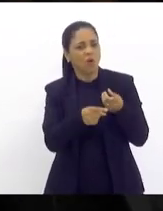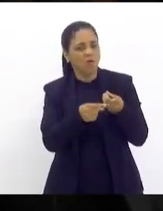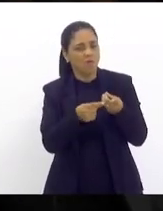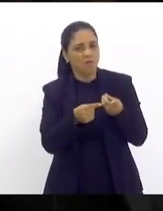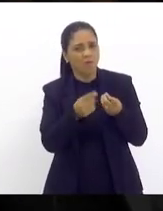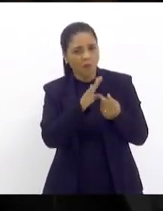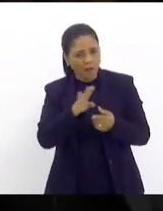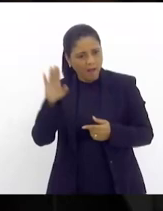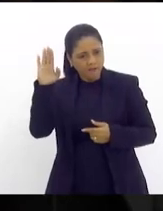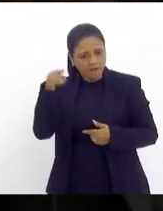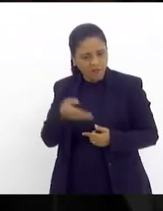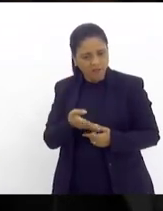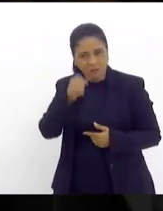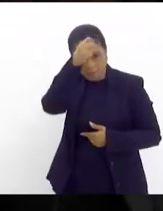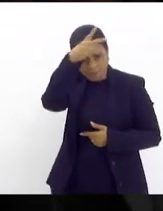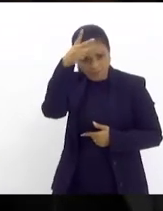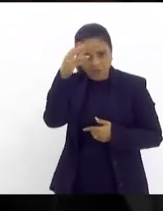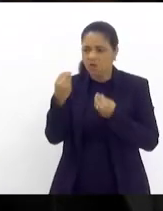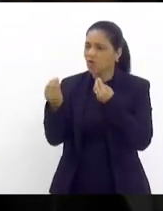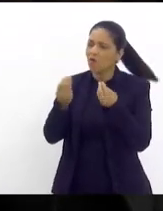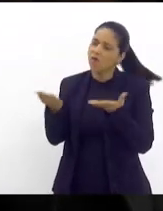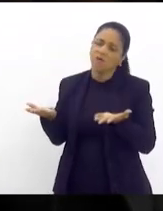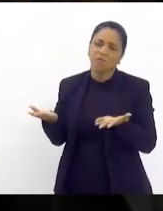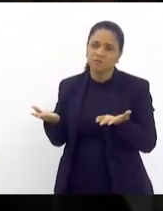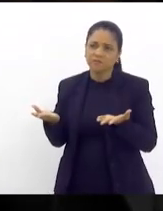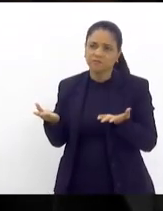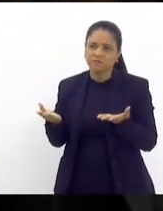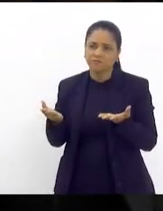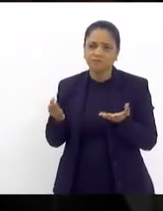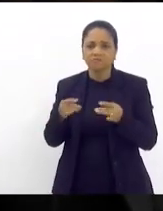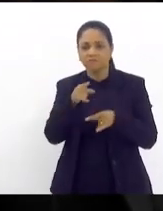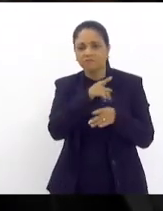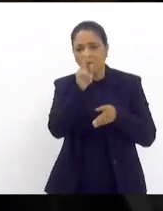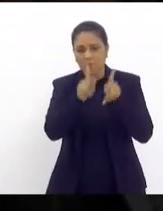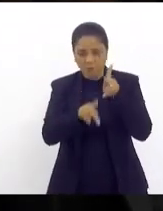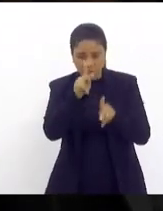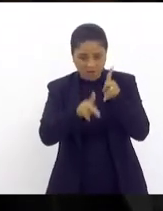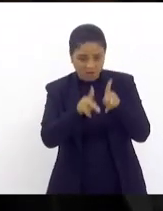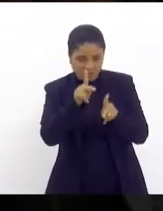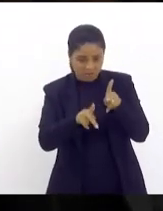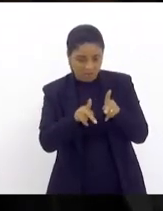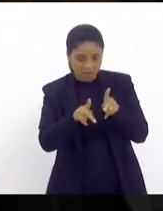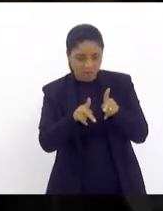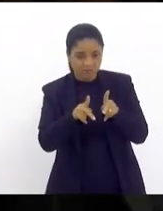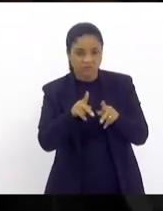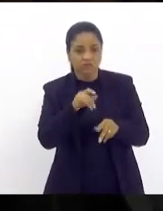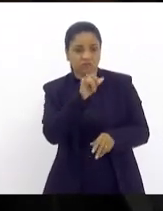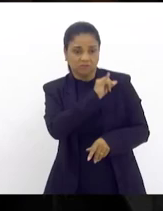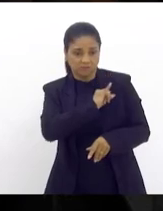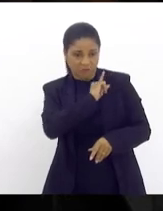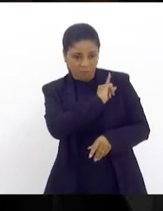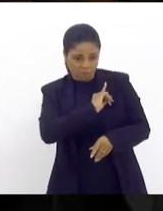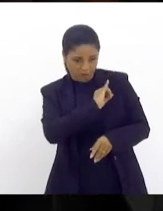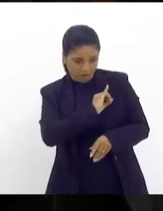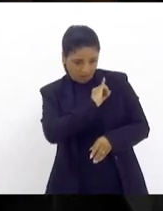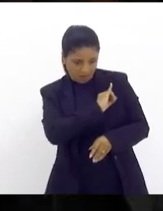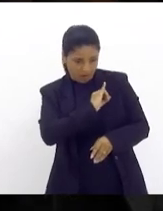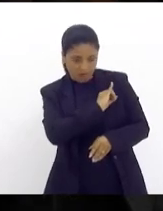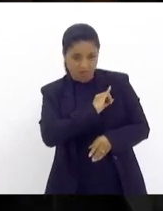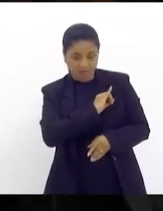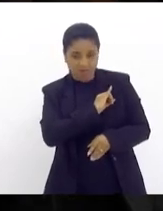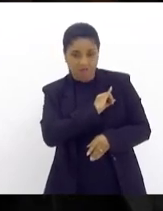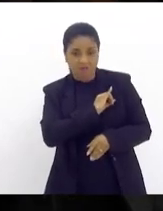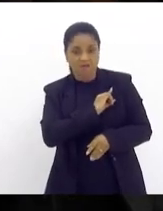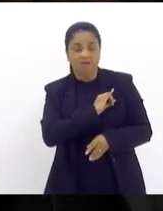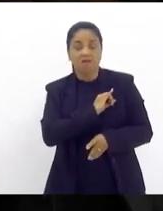candidatura a prefeito tu fica aqui um alerta a população de Itaboraí que antes mesmo de ser prefeita ela já zomba dos laranjinhas zomba